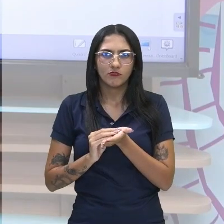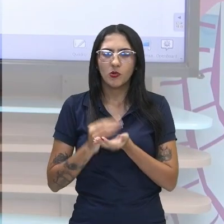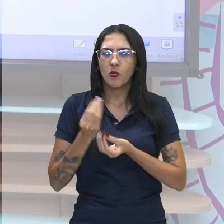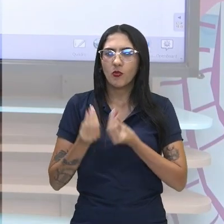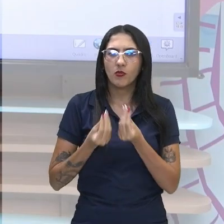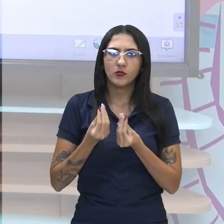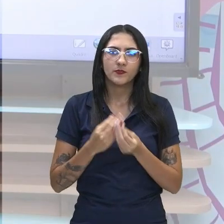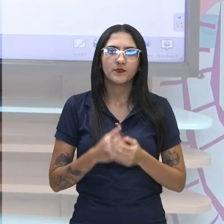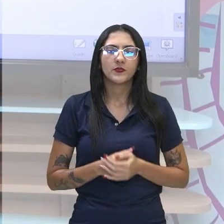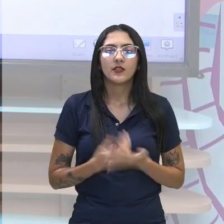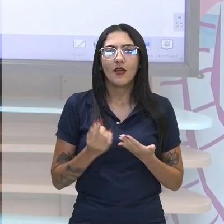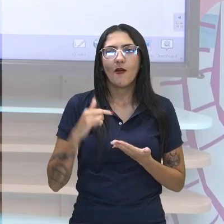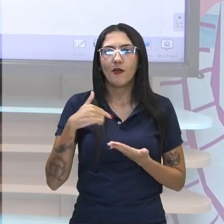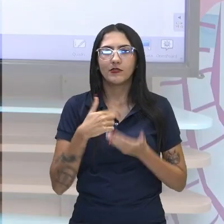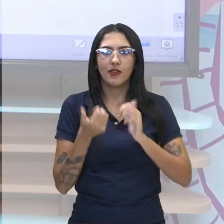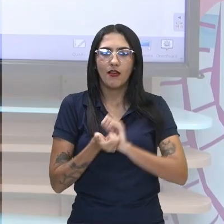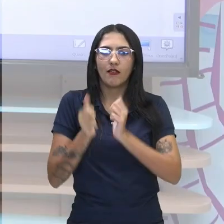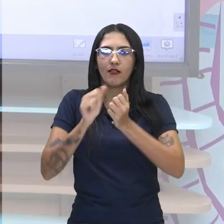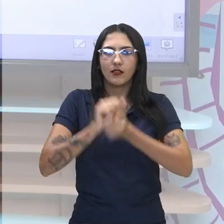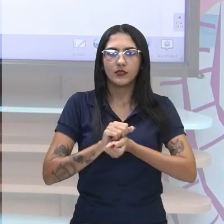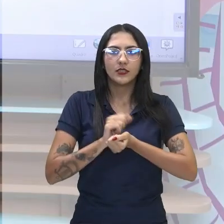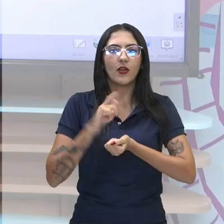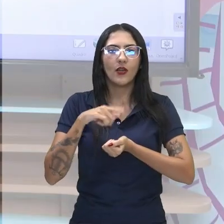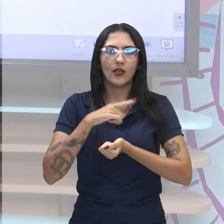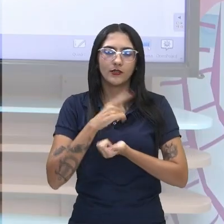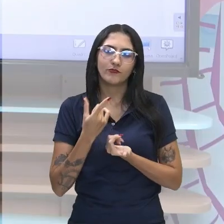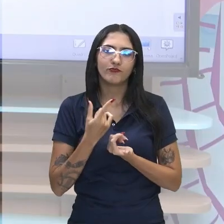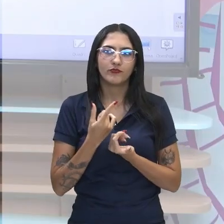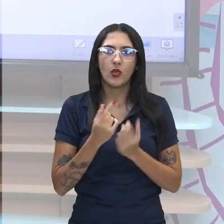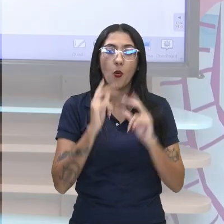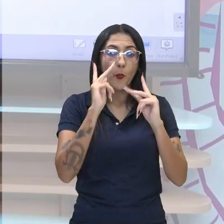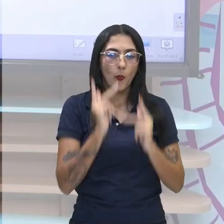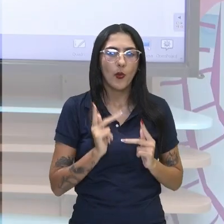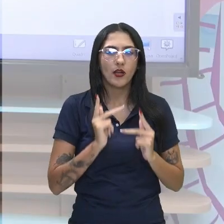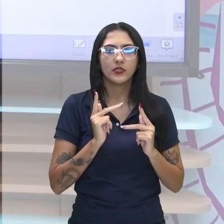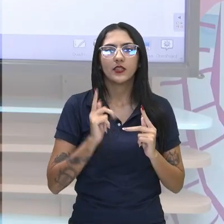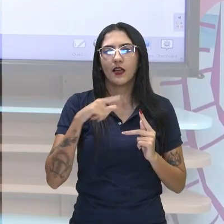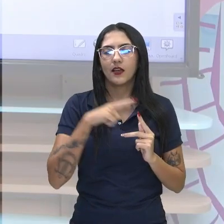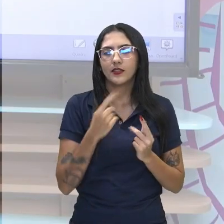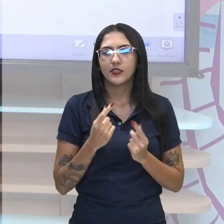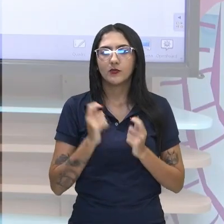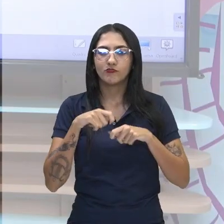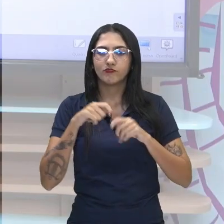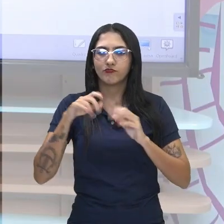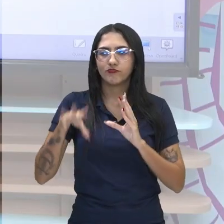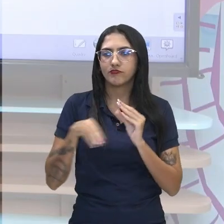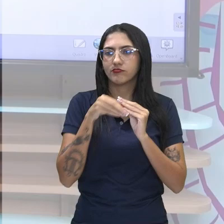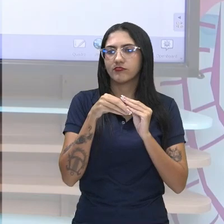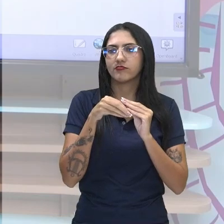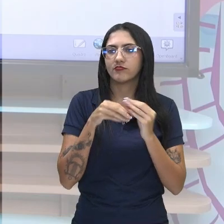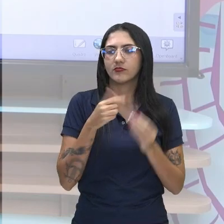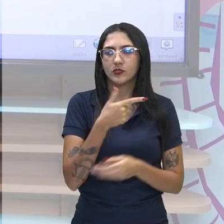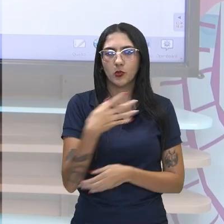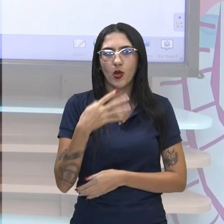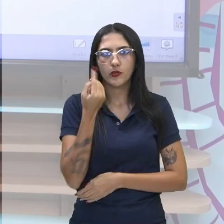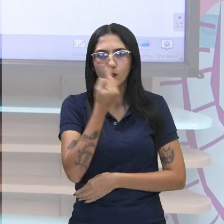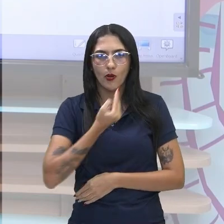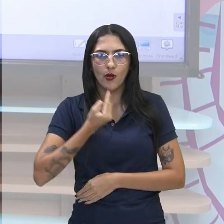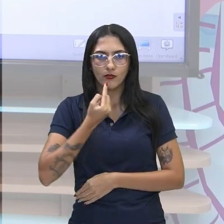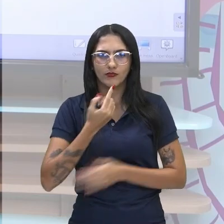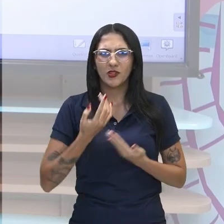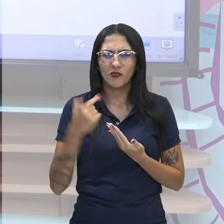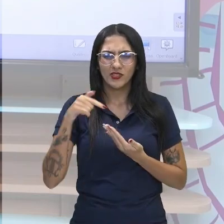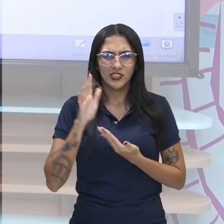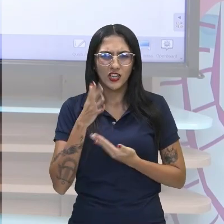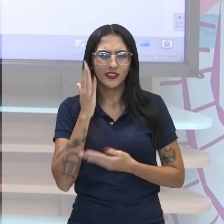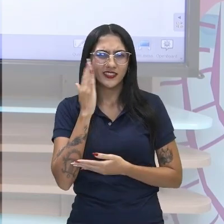A gente convencionou também, gente, o homem, né? Ele convencionou o dia em 24 horas. E vocês já ouviram falar